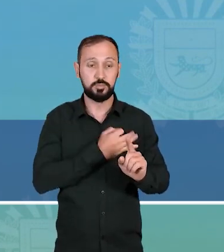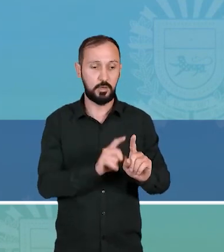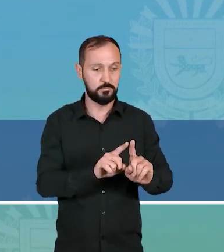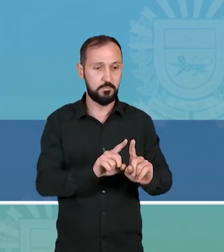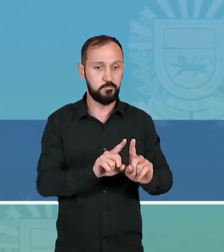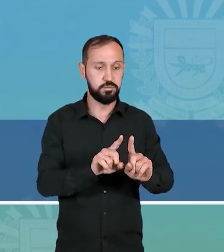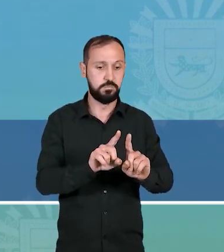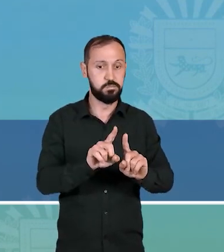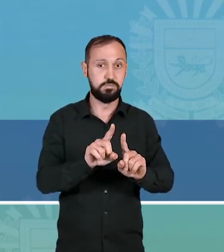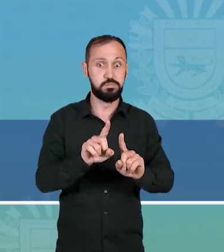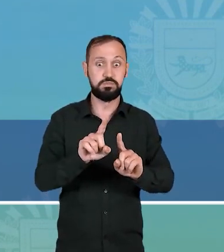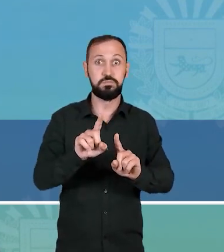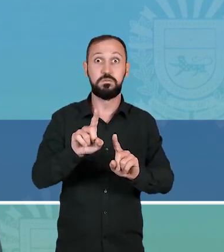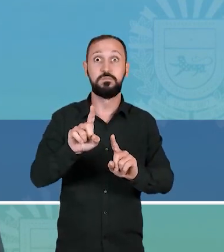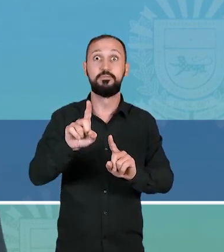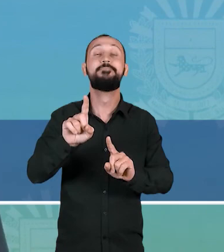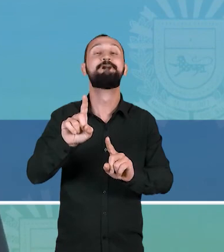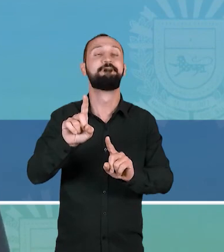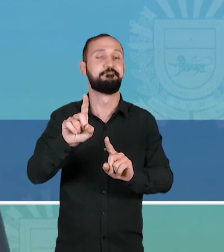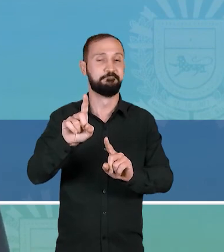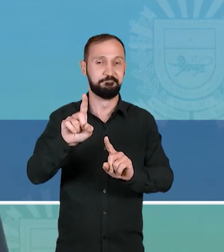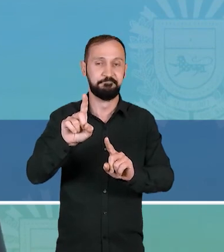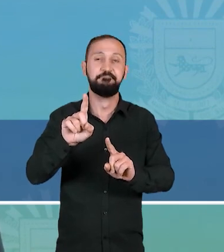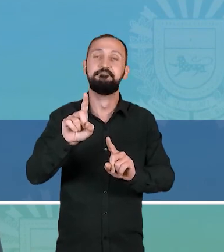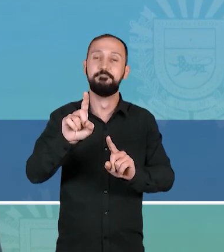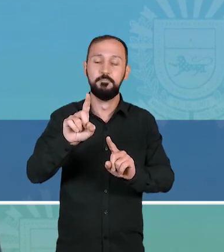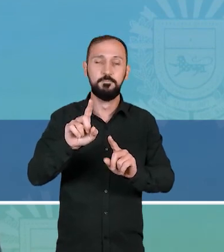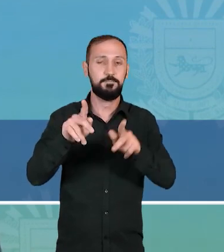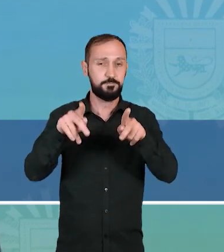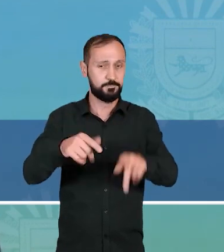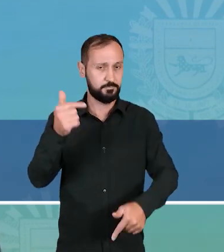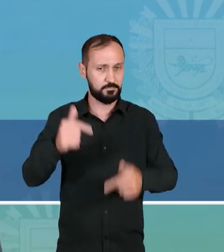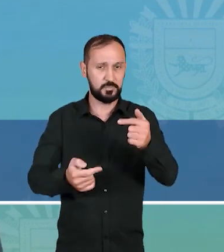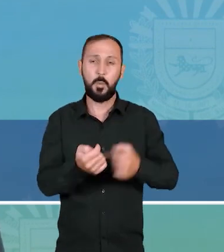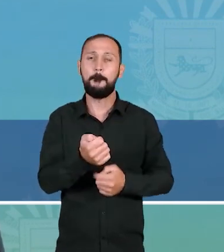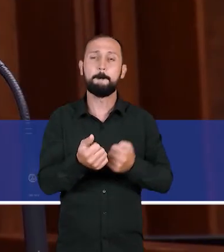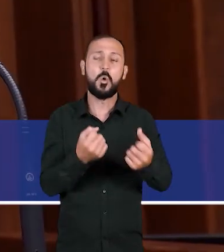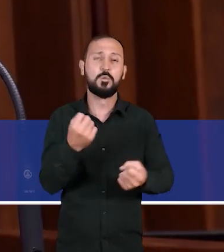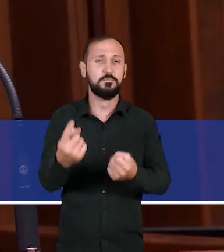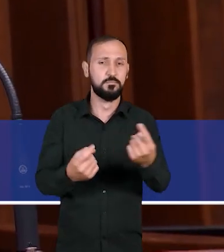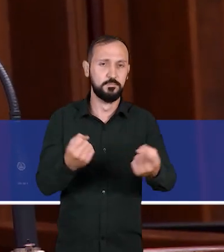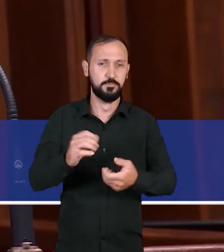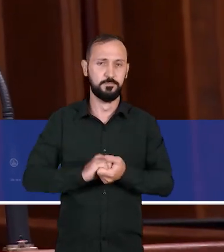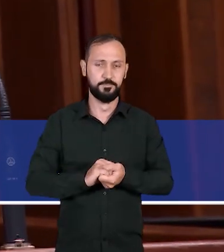está crescendo e as políticas públicas são muito poucas voltadas a isso.